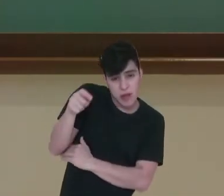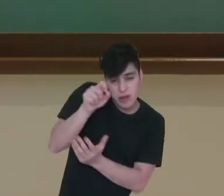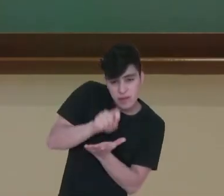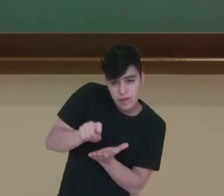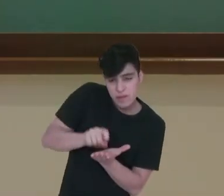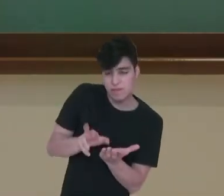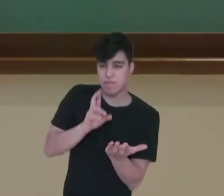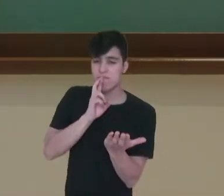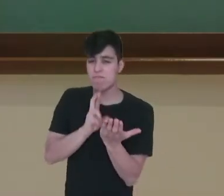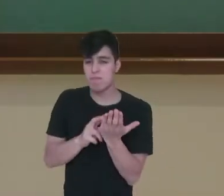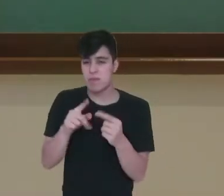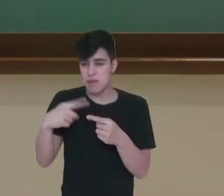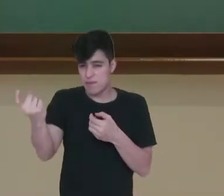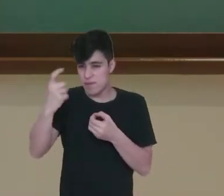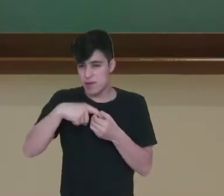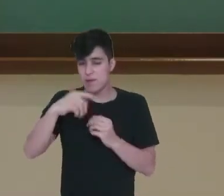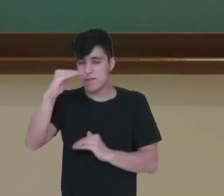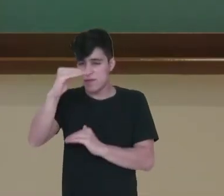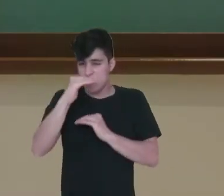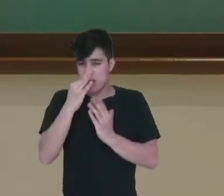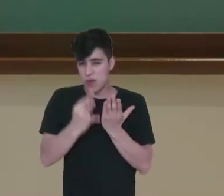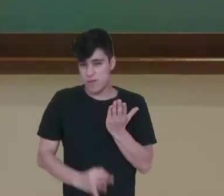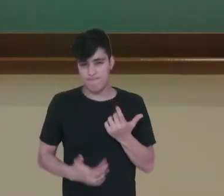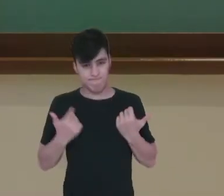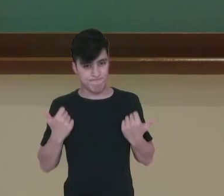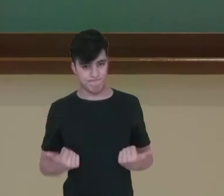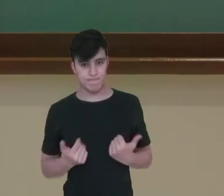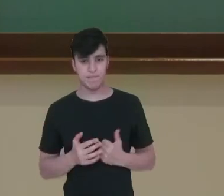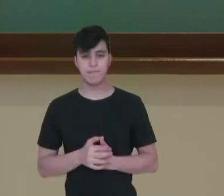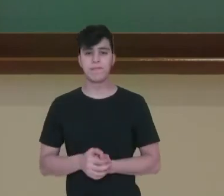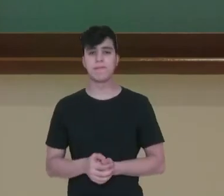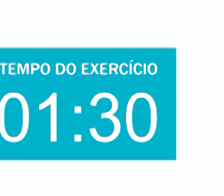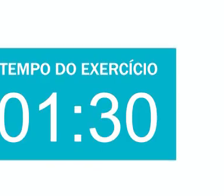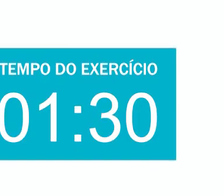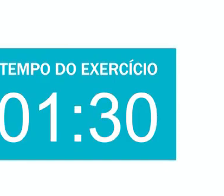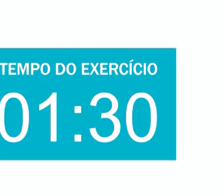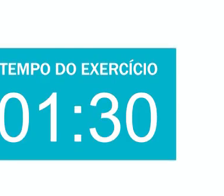a sua resposta e nós voltamos em seguida com a correção.